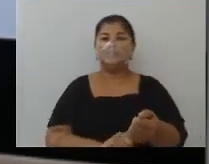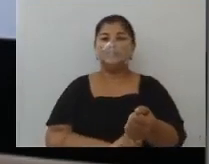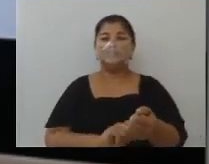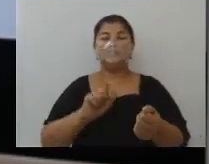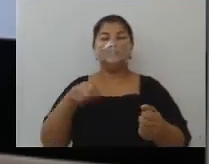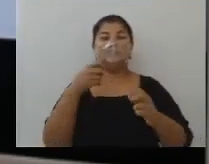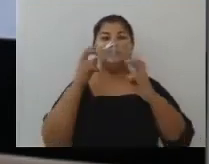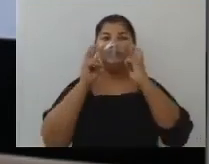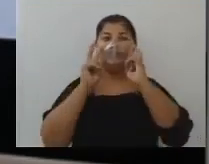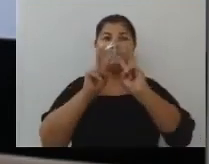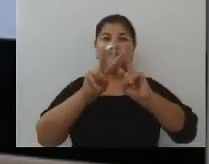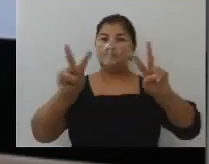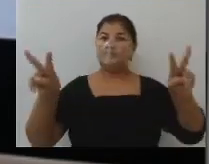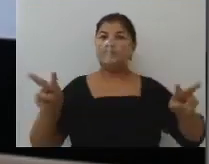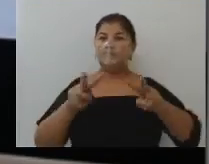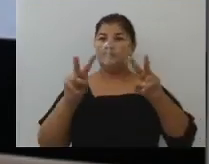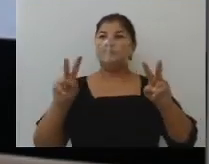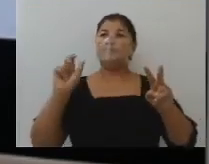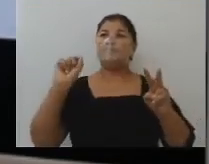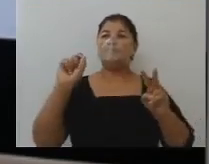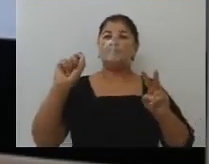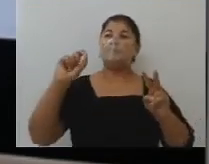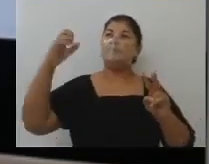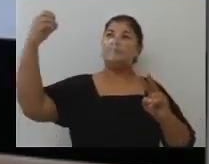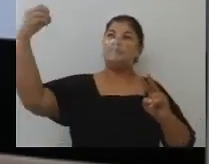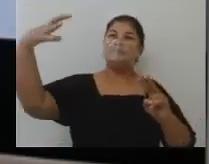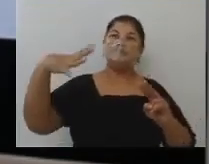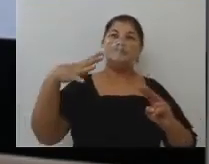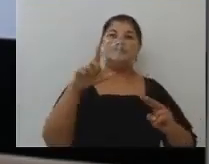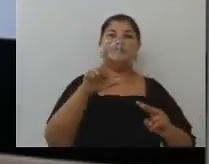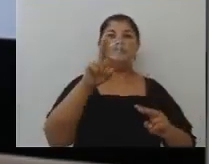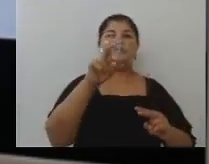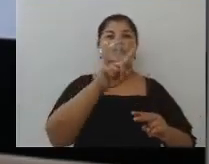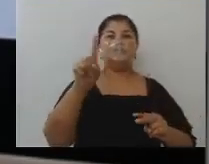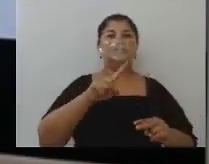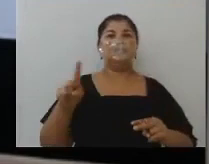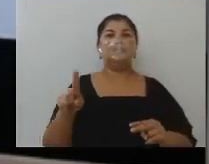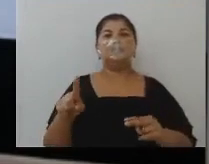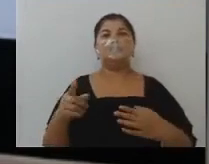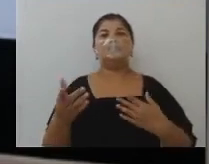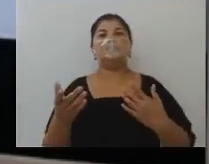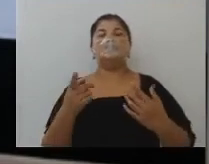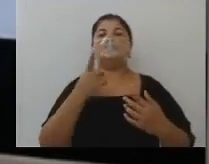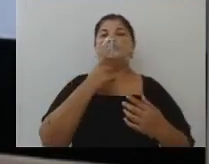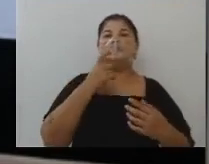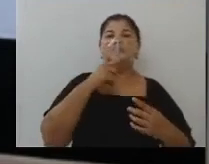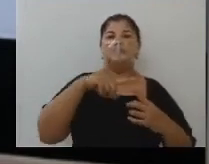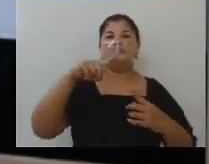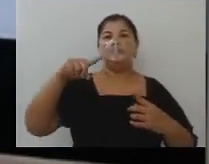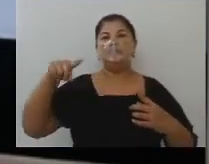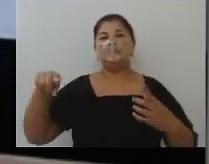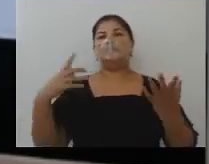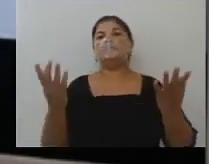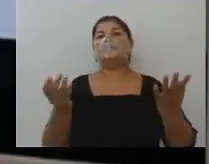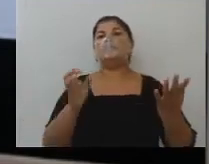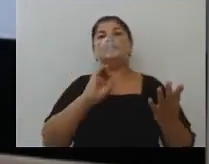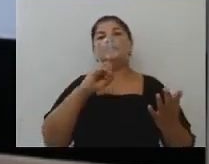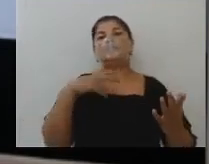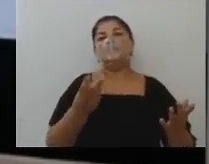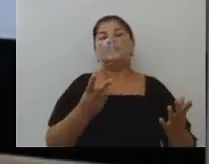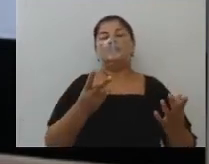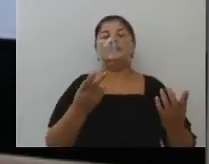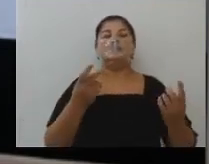visão. Essa faixa é chamada de luz. E a luz ela vai de frequências que a gente chama de vermelho até frequências que a gente chama